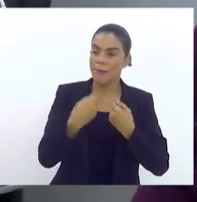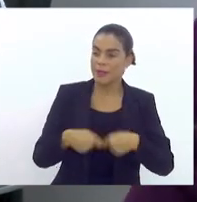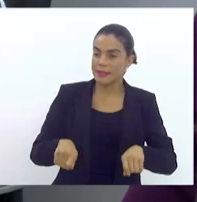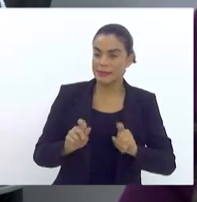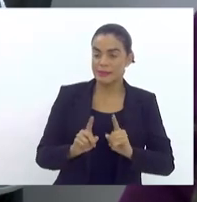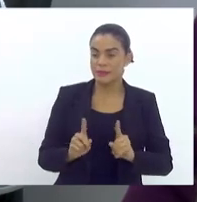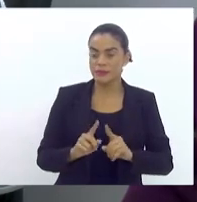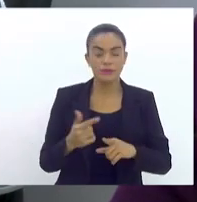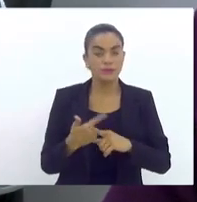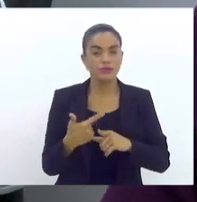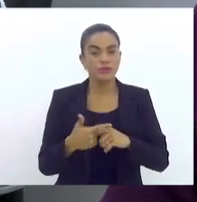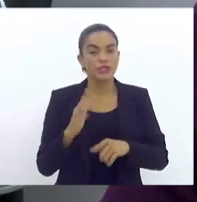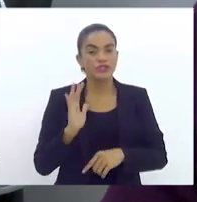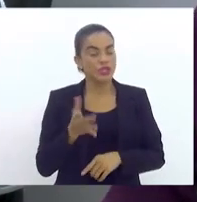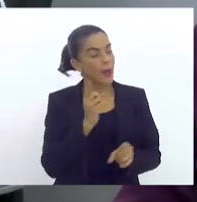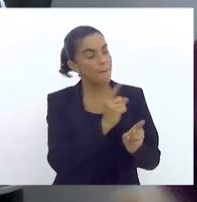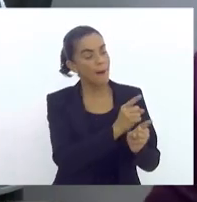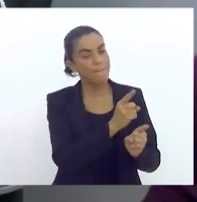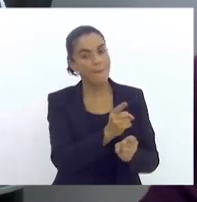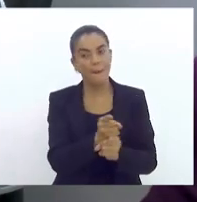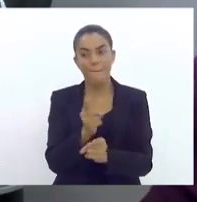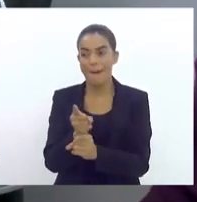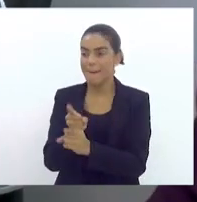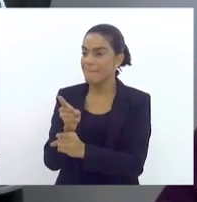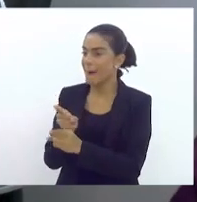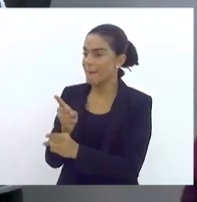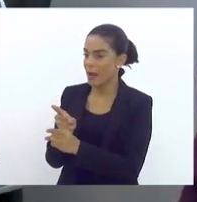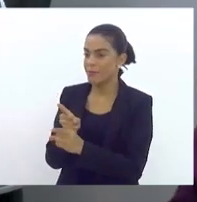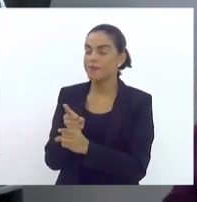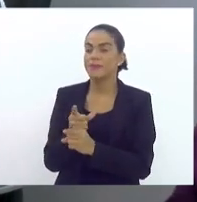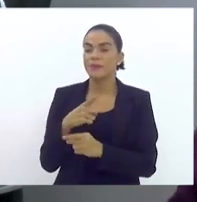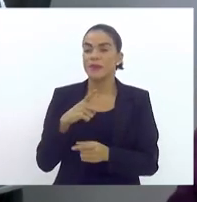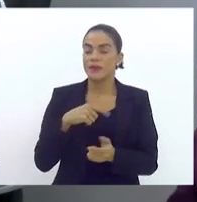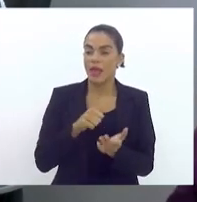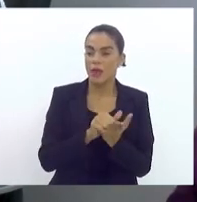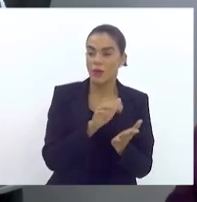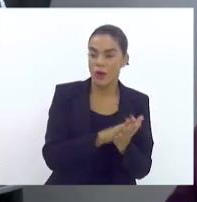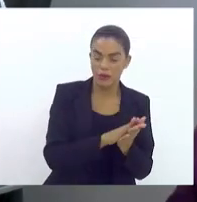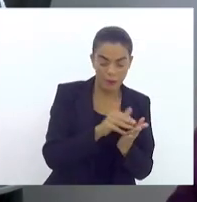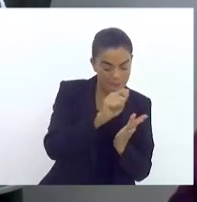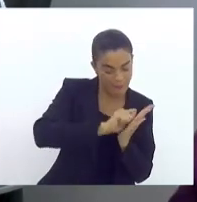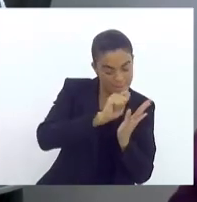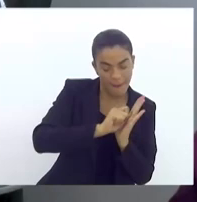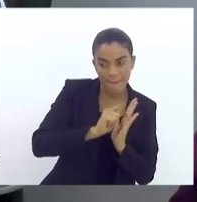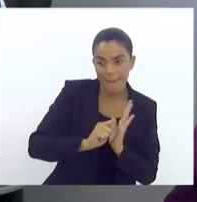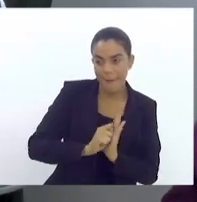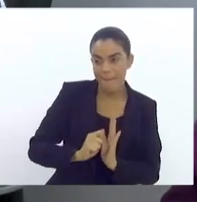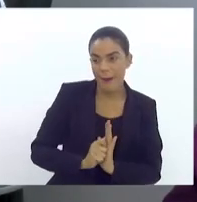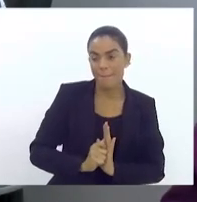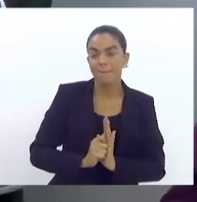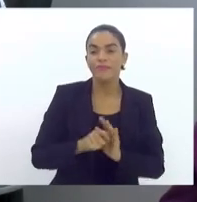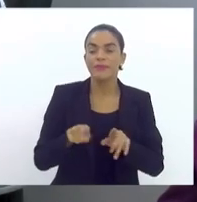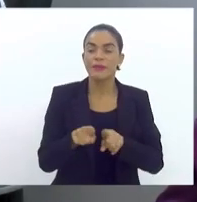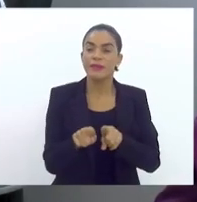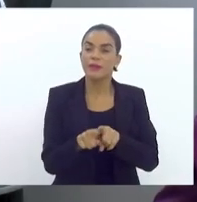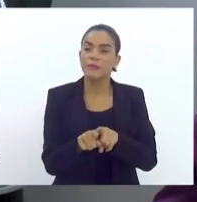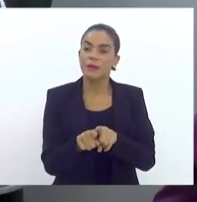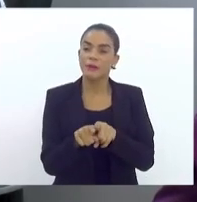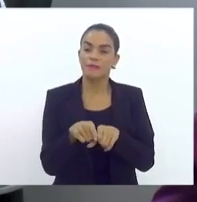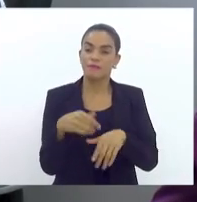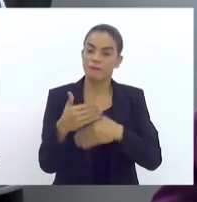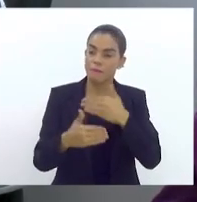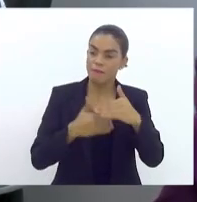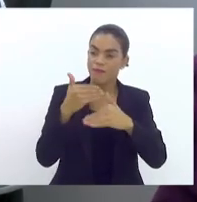porque a gente identificou que é uma subnotificação desses casos né e na medida em que